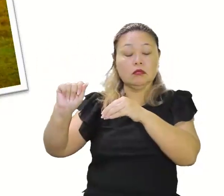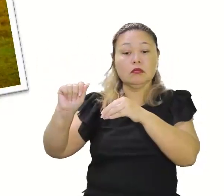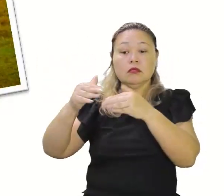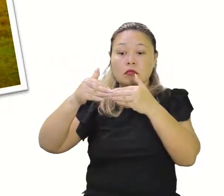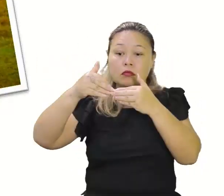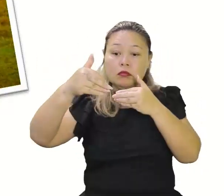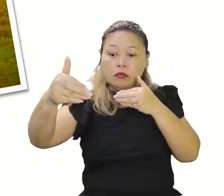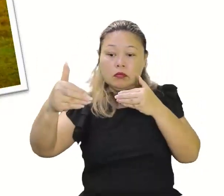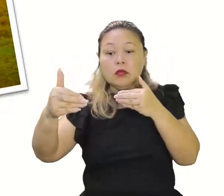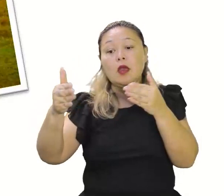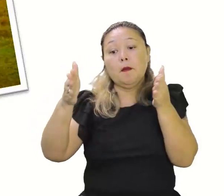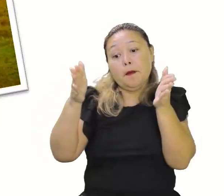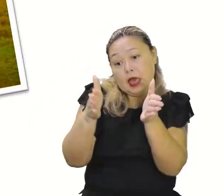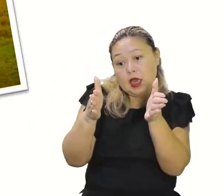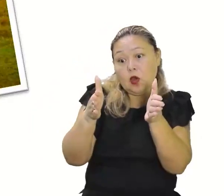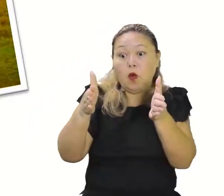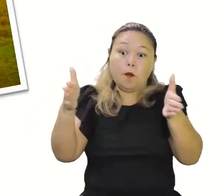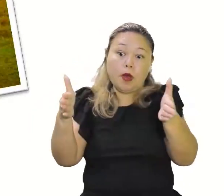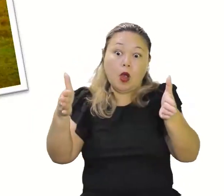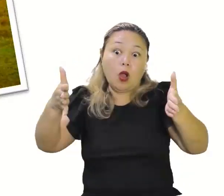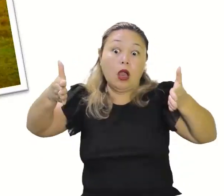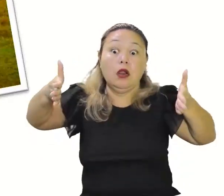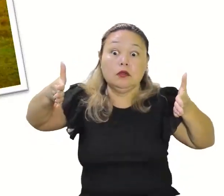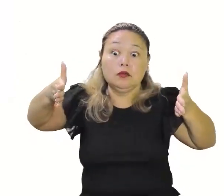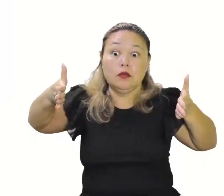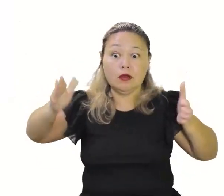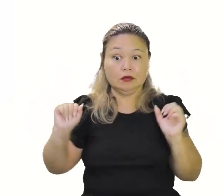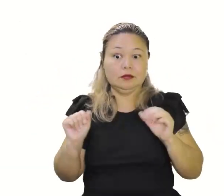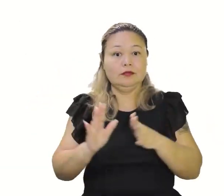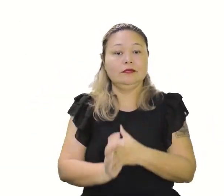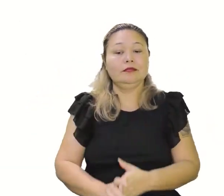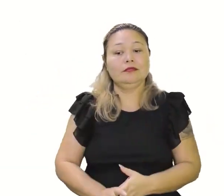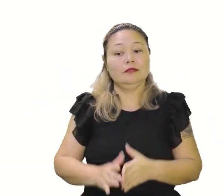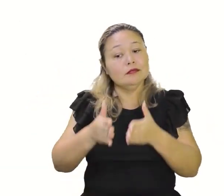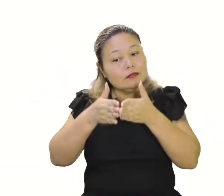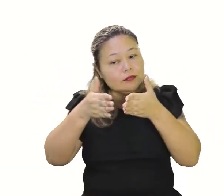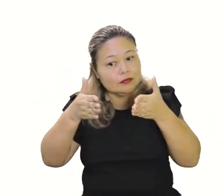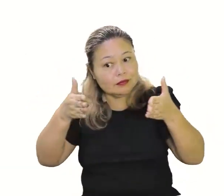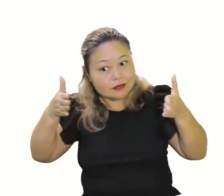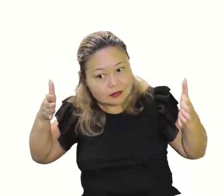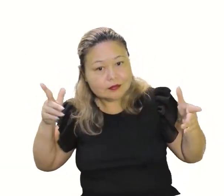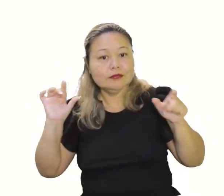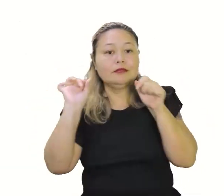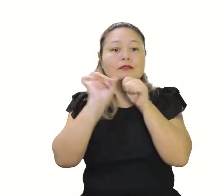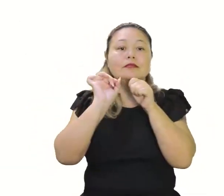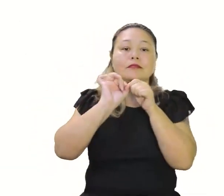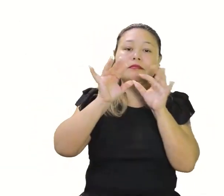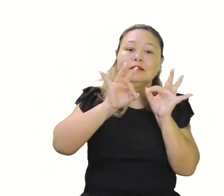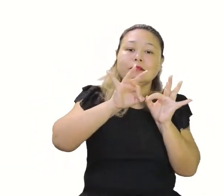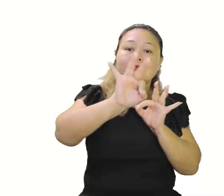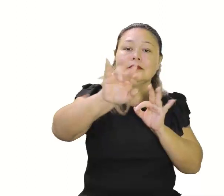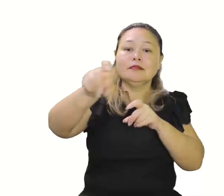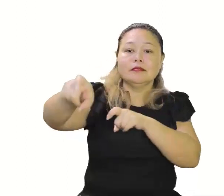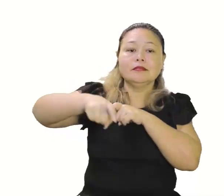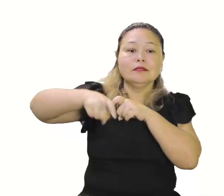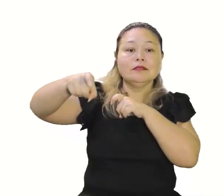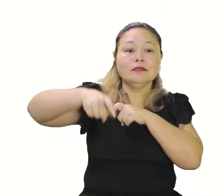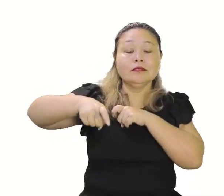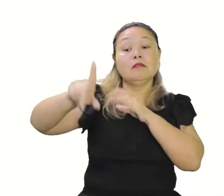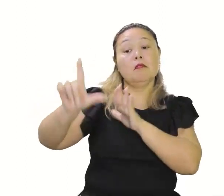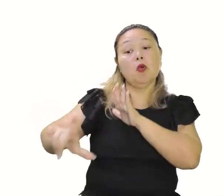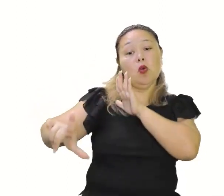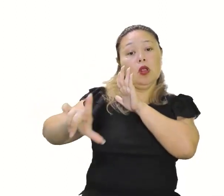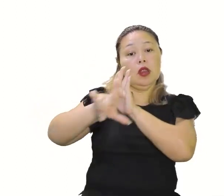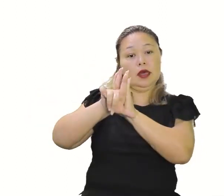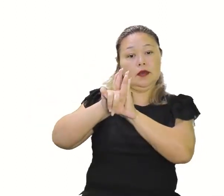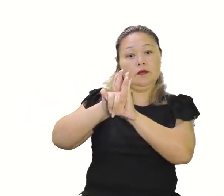ela é de pequeno, médio ou grande porte, tá? Vamos ver? A extensão das propriedades rurais são definidas